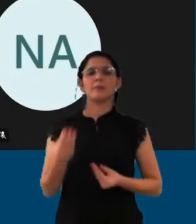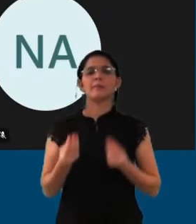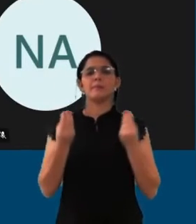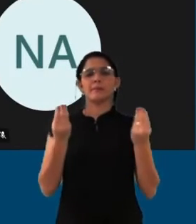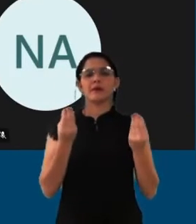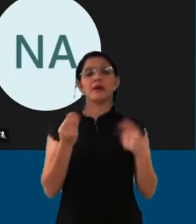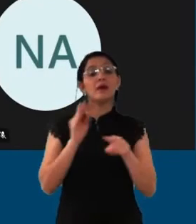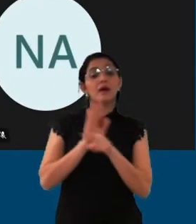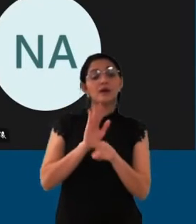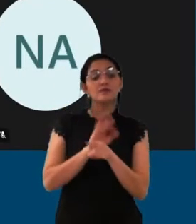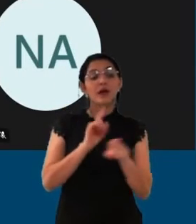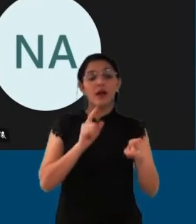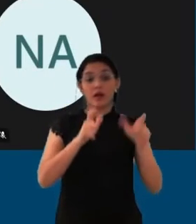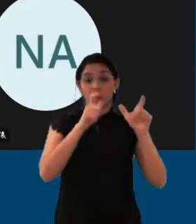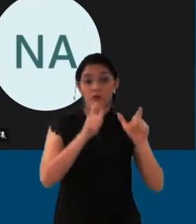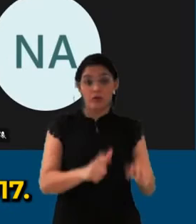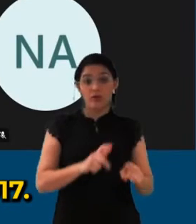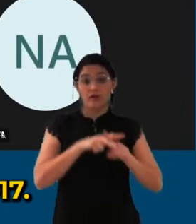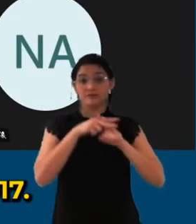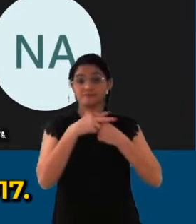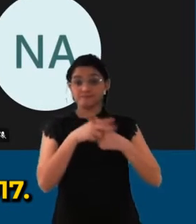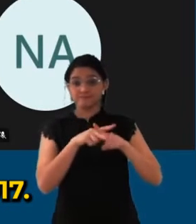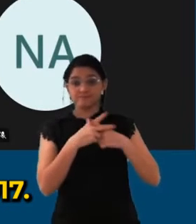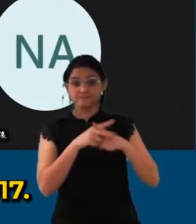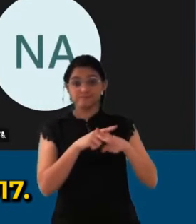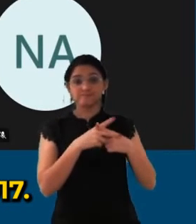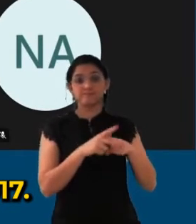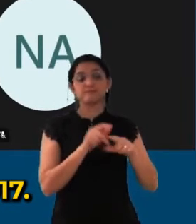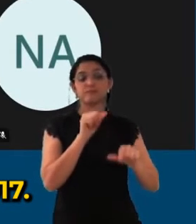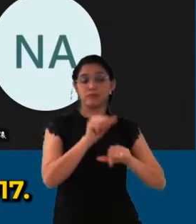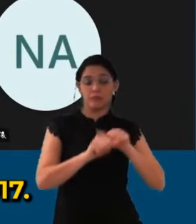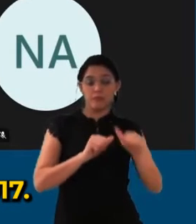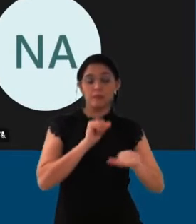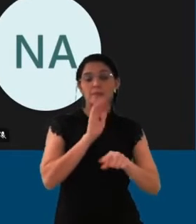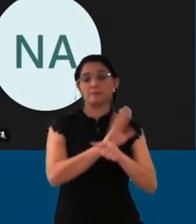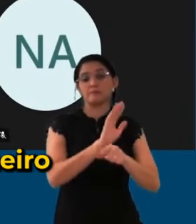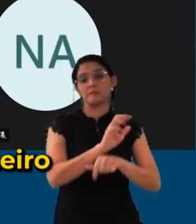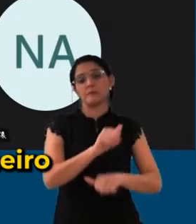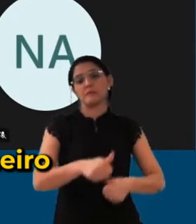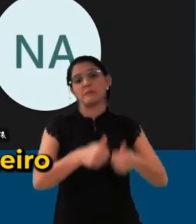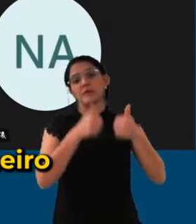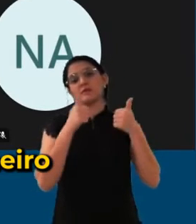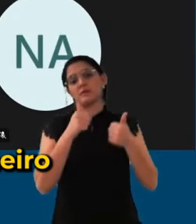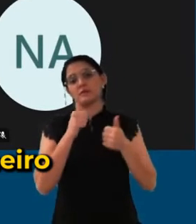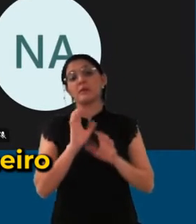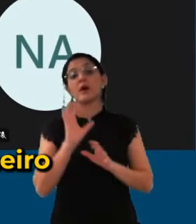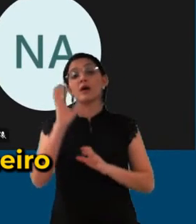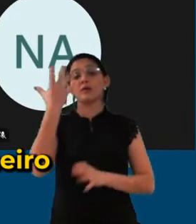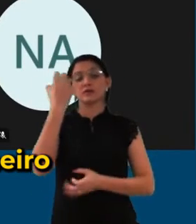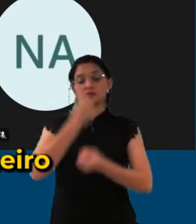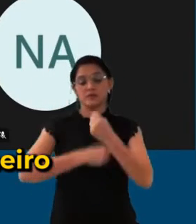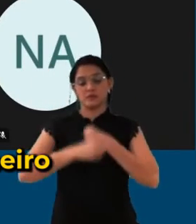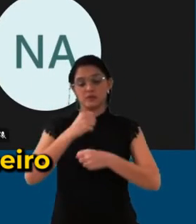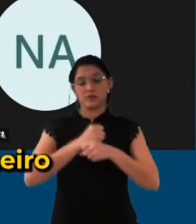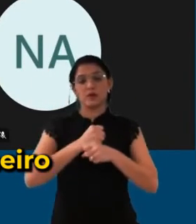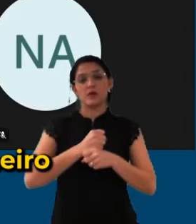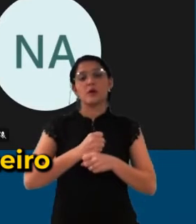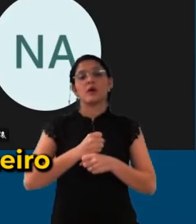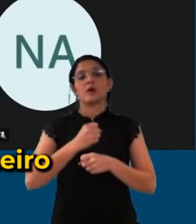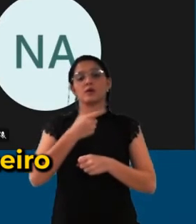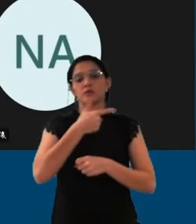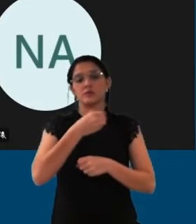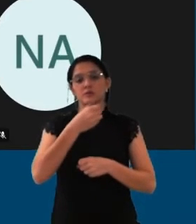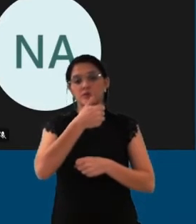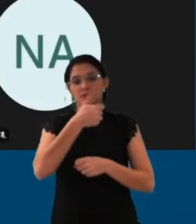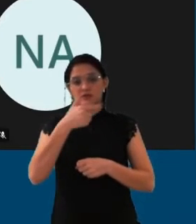Então, isso ocorreu em 2018, né, a suspensão da atividade ocorreu em 2017, o IBRAM, a gente protocolou em 2018 o